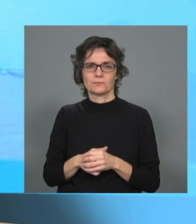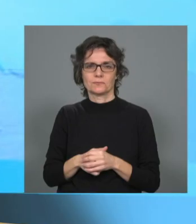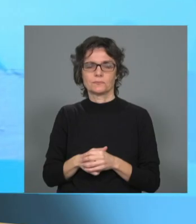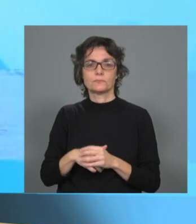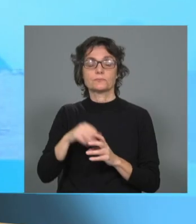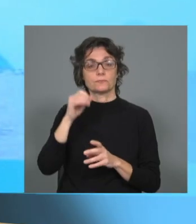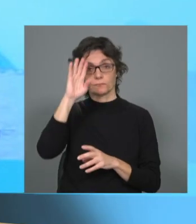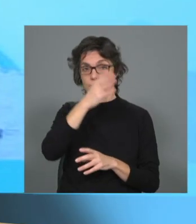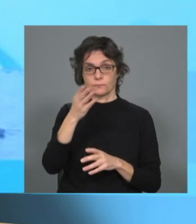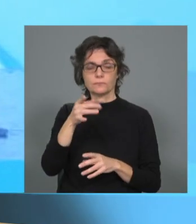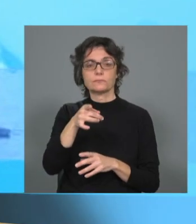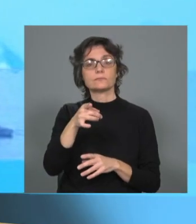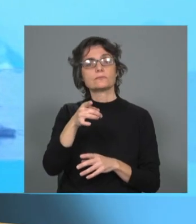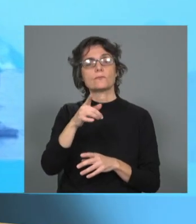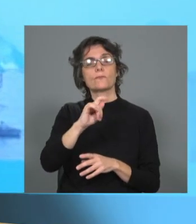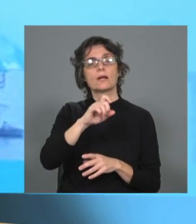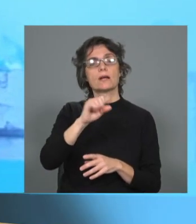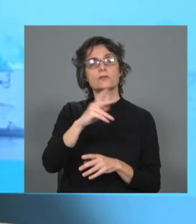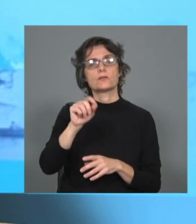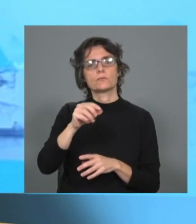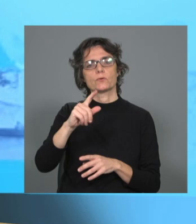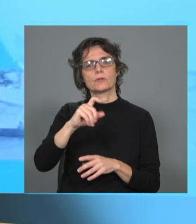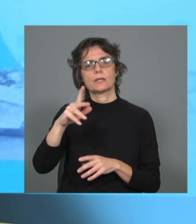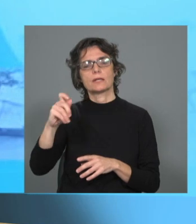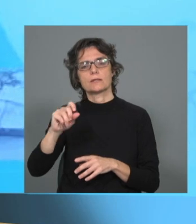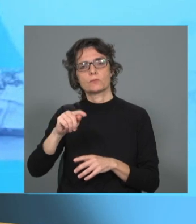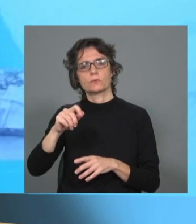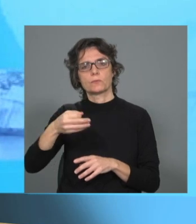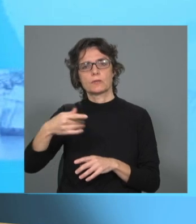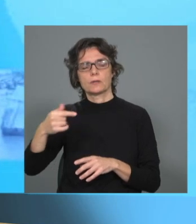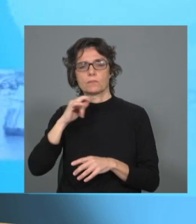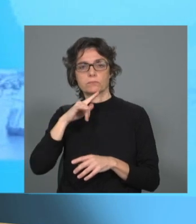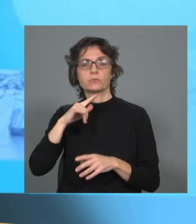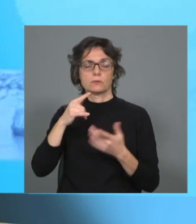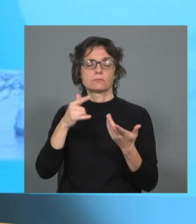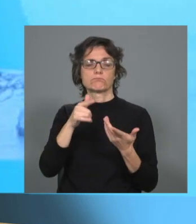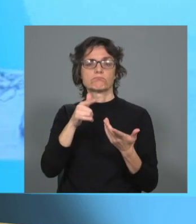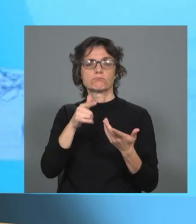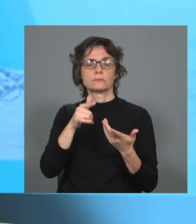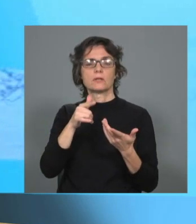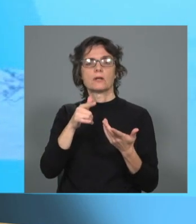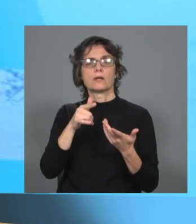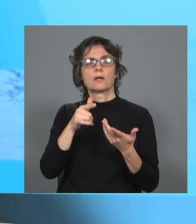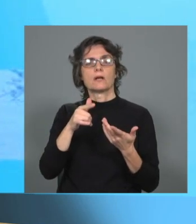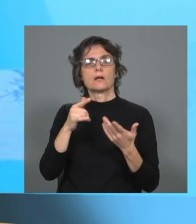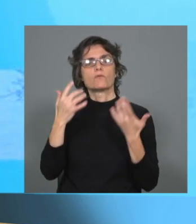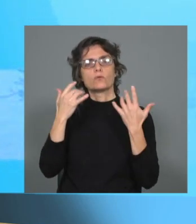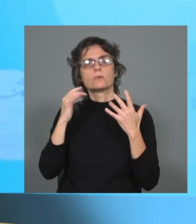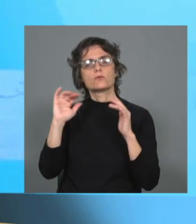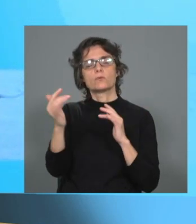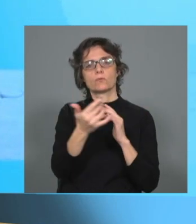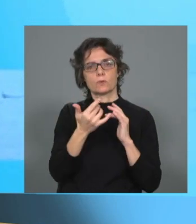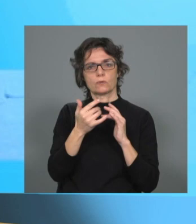Já sabe que é em agência.eclesia.pt que pode acompanhar estes e mais temas da atualidade